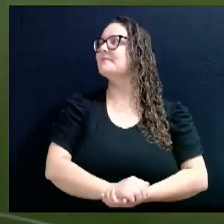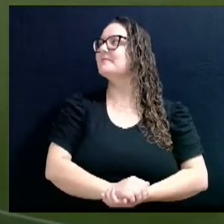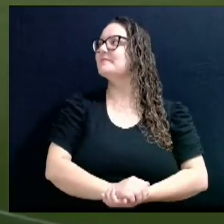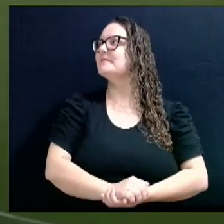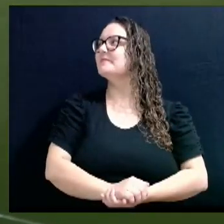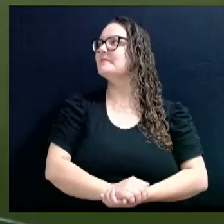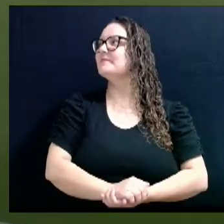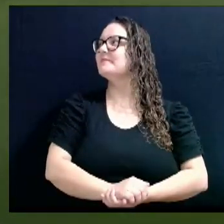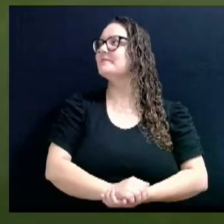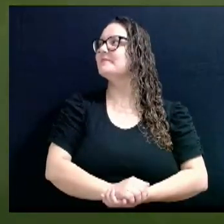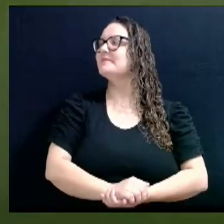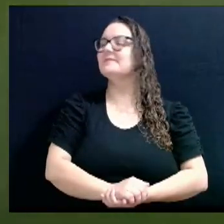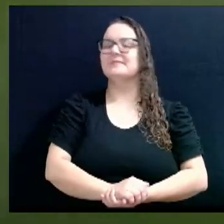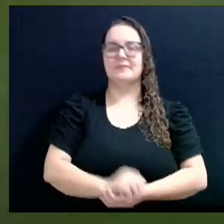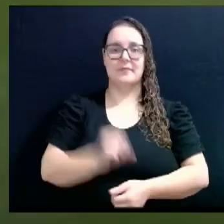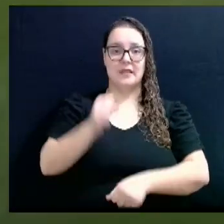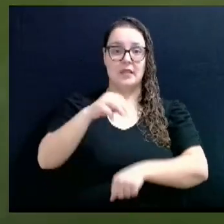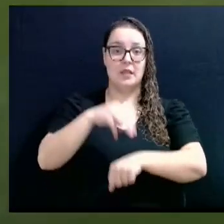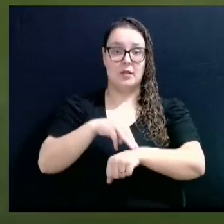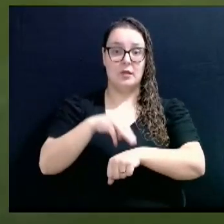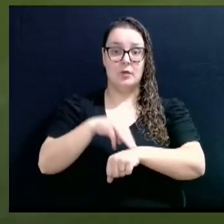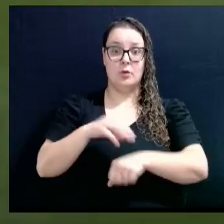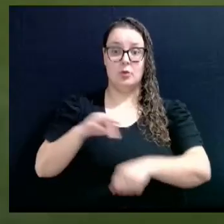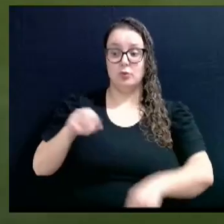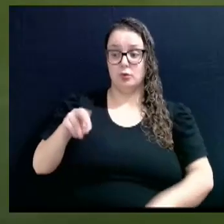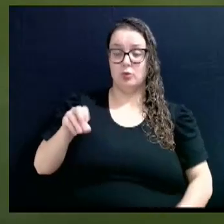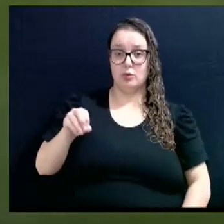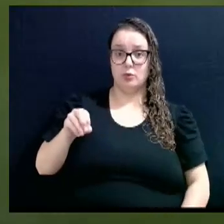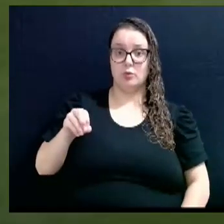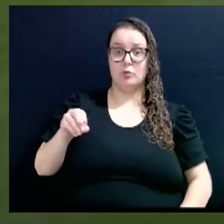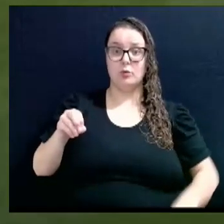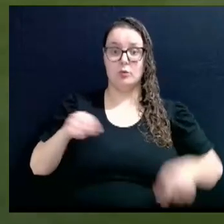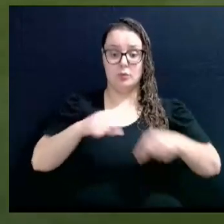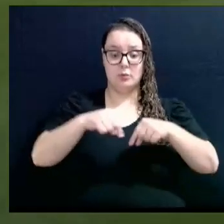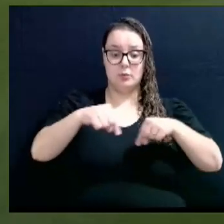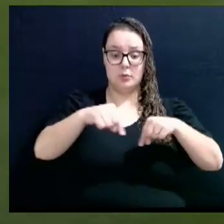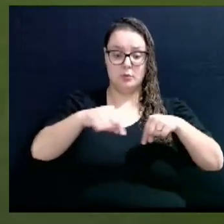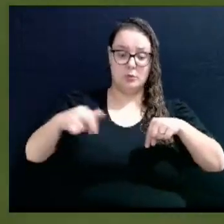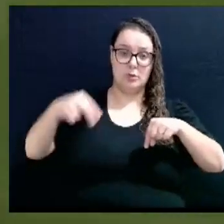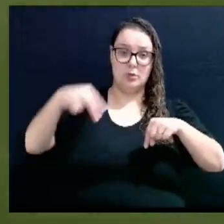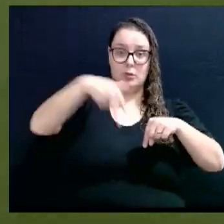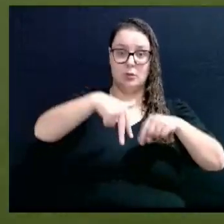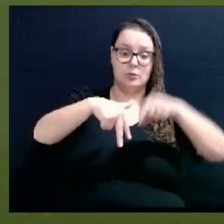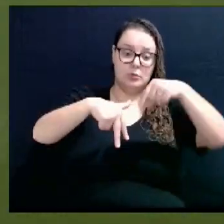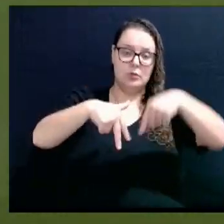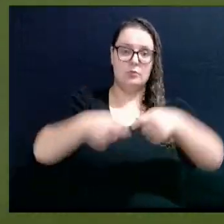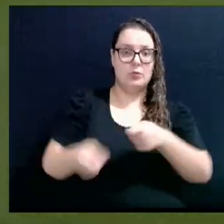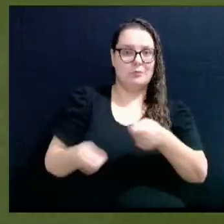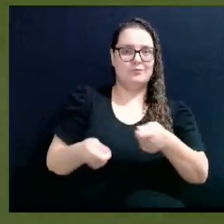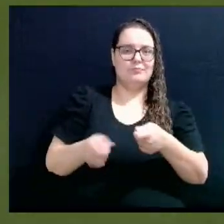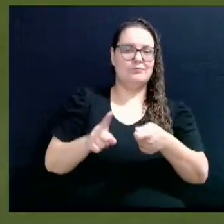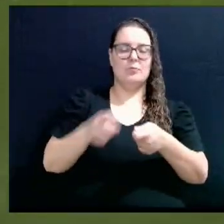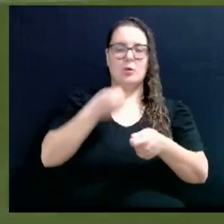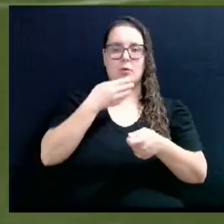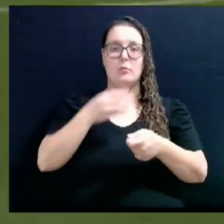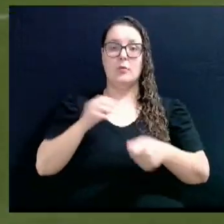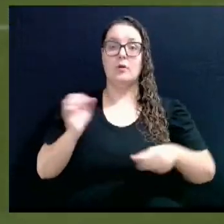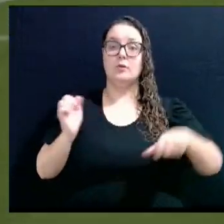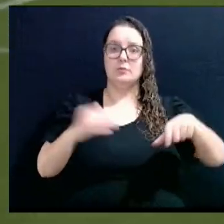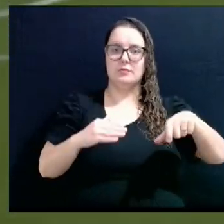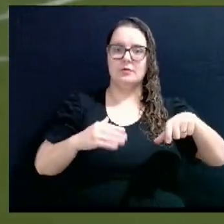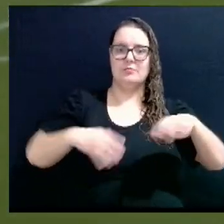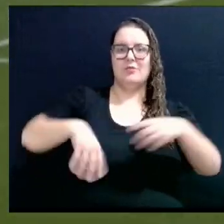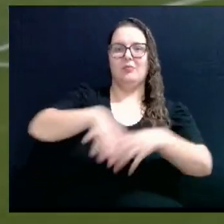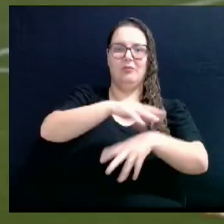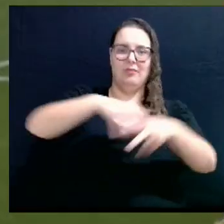Aos 8 minutos, Toró foi lançado dentro da área. O domínio não foi bom, mas o zagueiro se enroscou com o goleiro